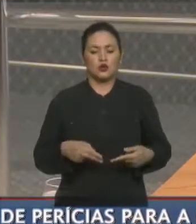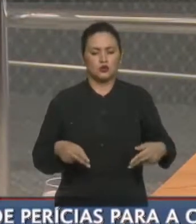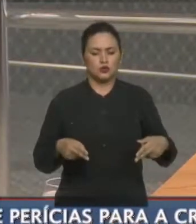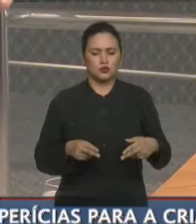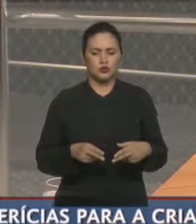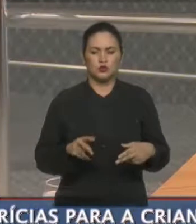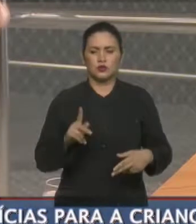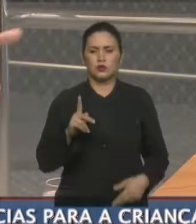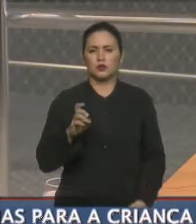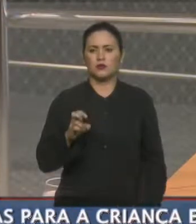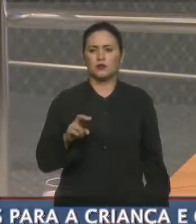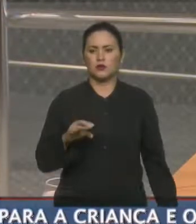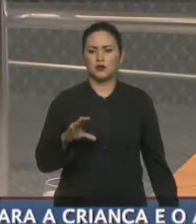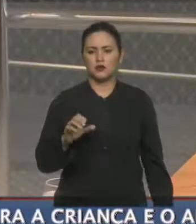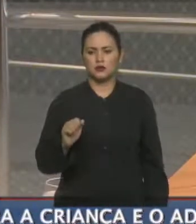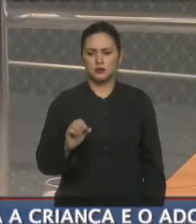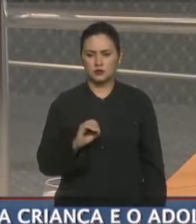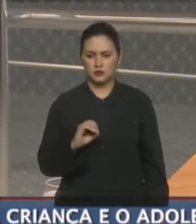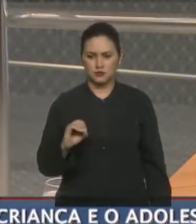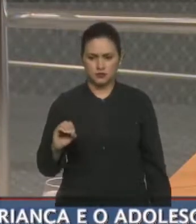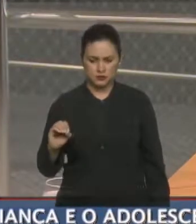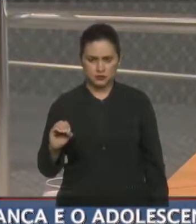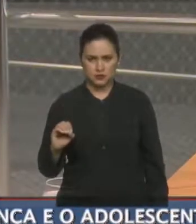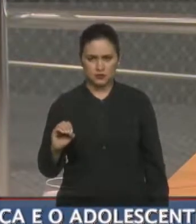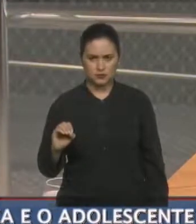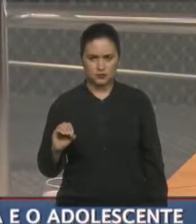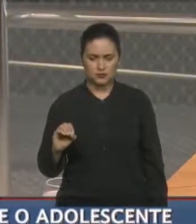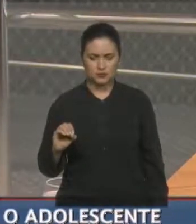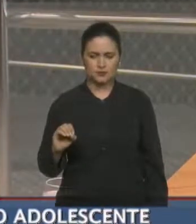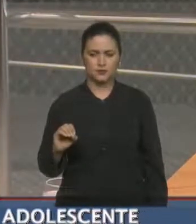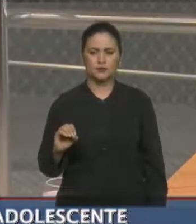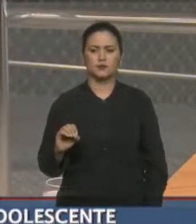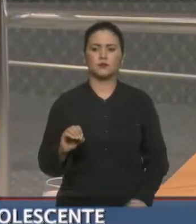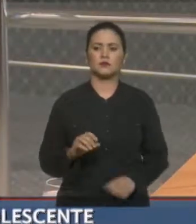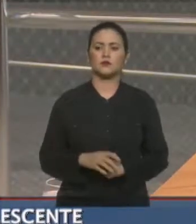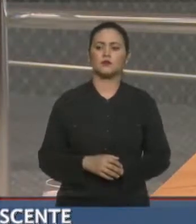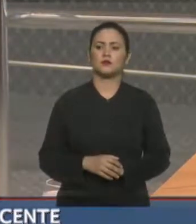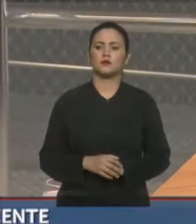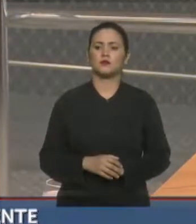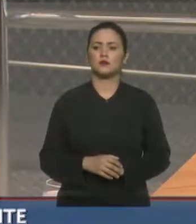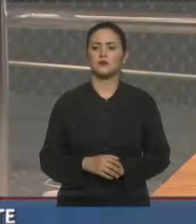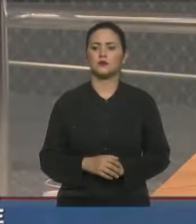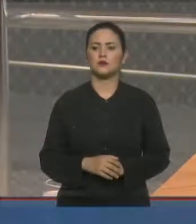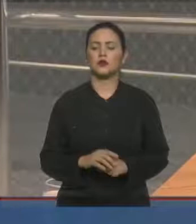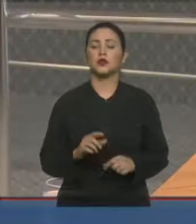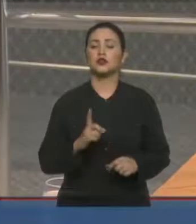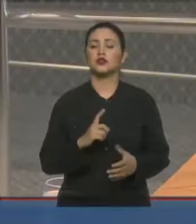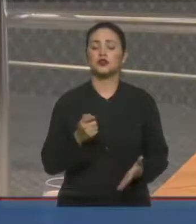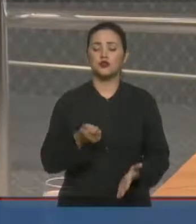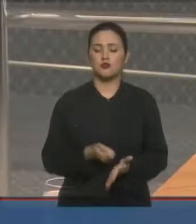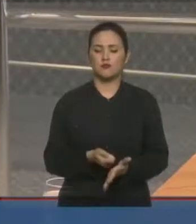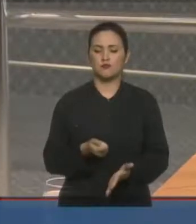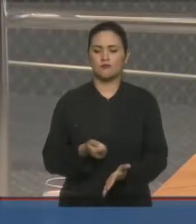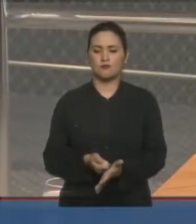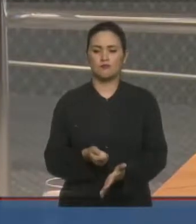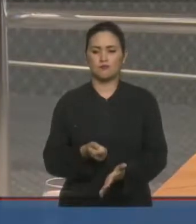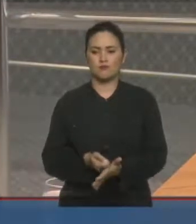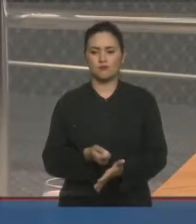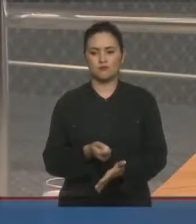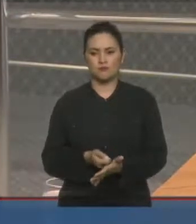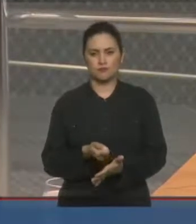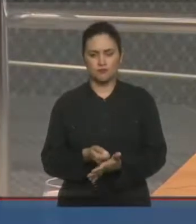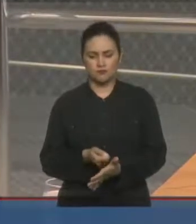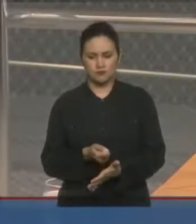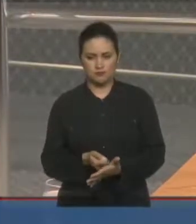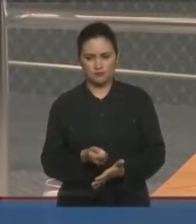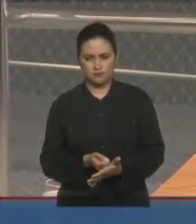Oficiais, que era o nome original do CPTCA, foi alçado a uma obrigação que não é